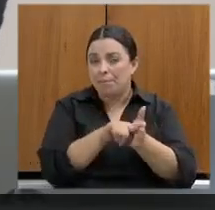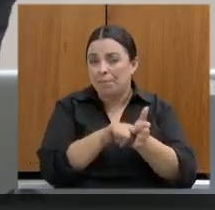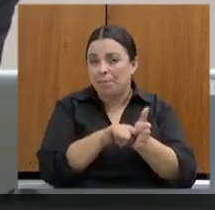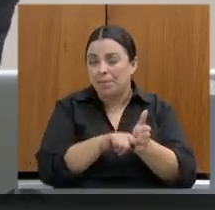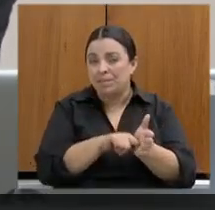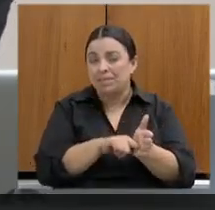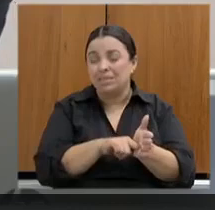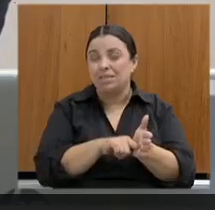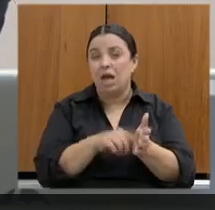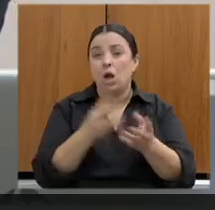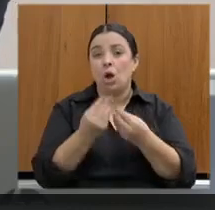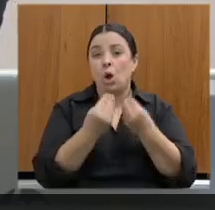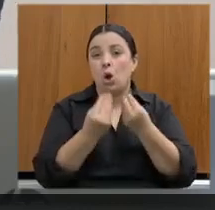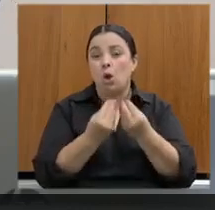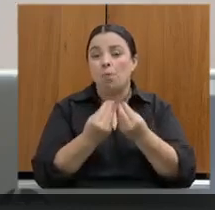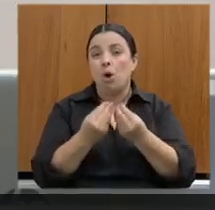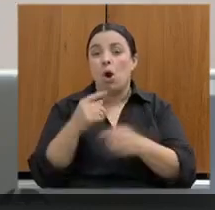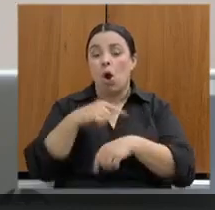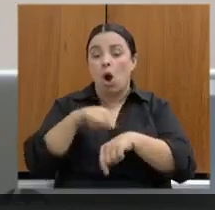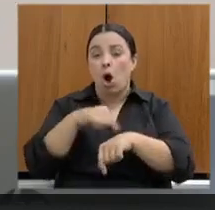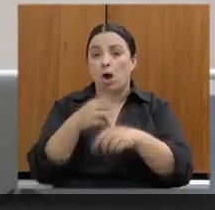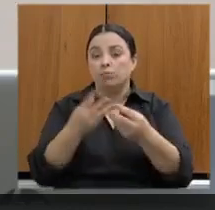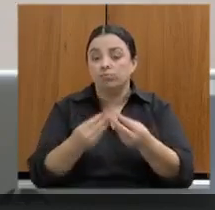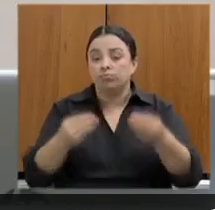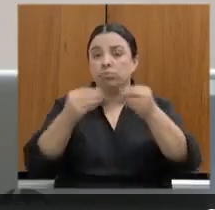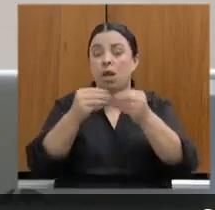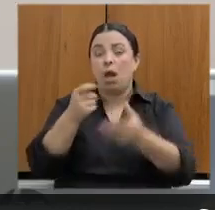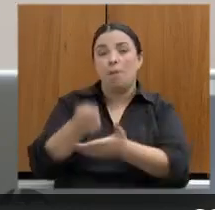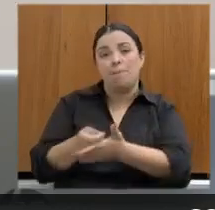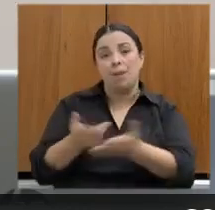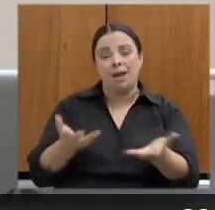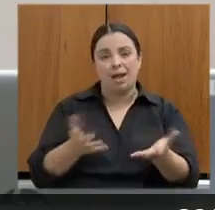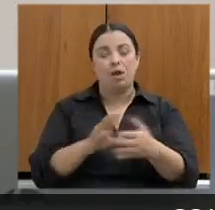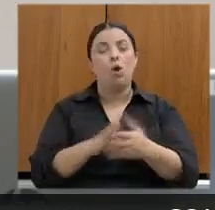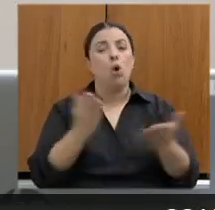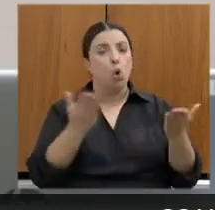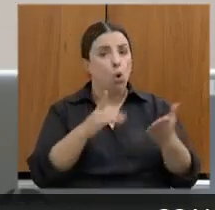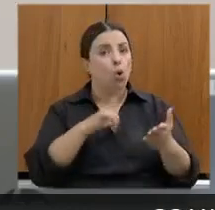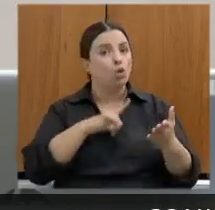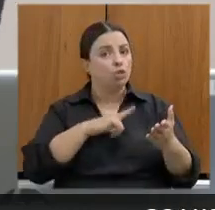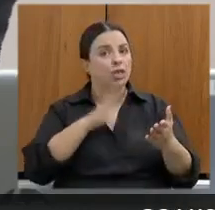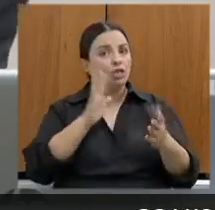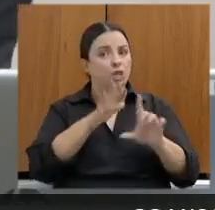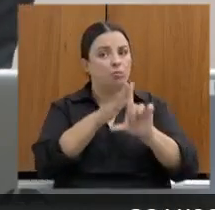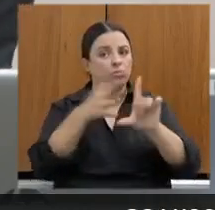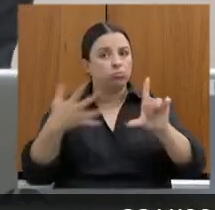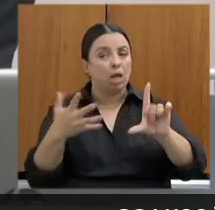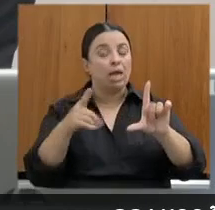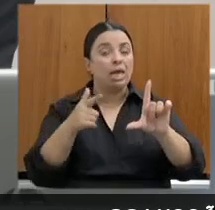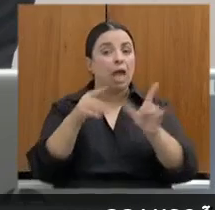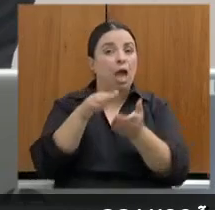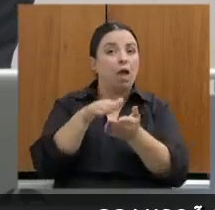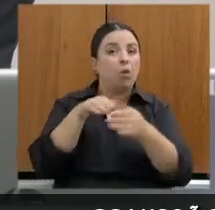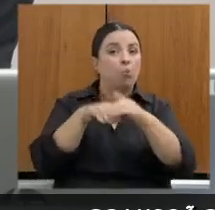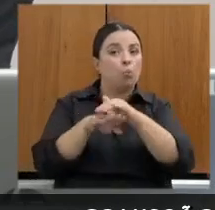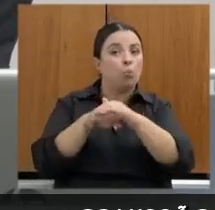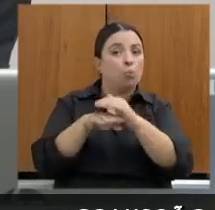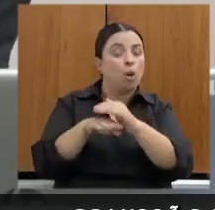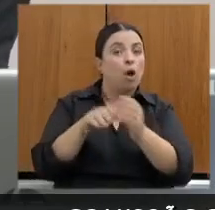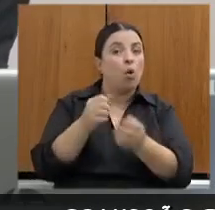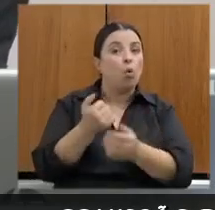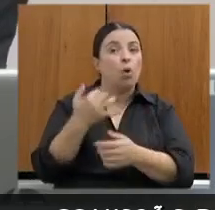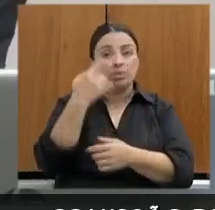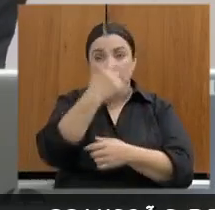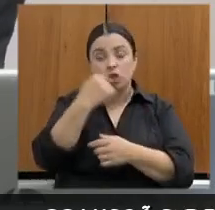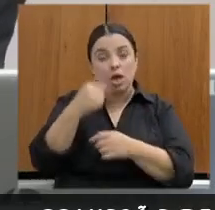que hoje até o banco de horas né a ferramenta já vai ser desenvolvido Inclusive a pedindo para o comando foi colocado